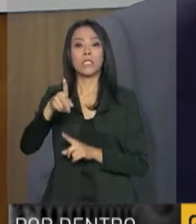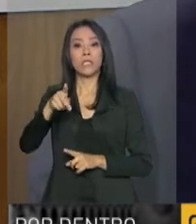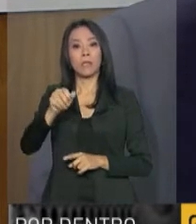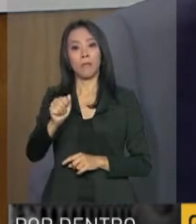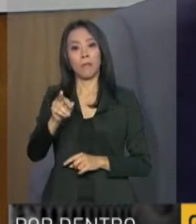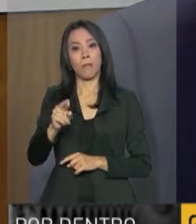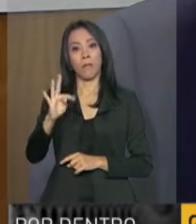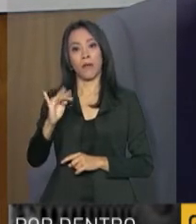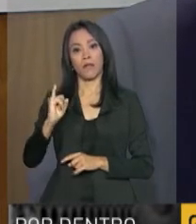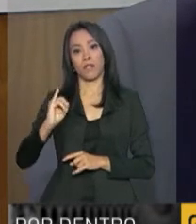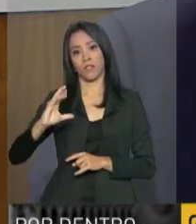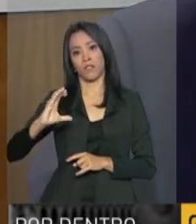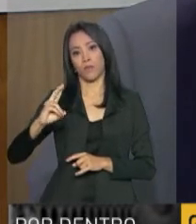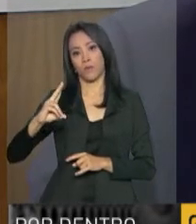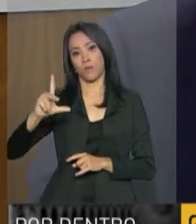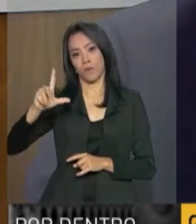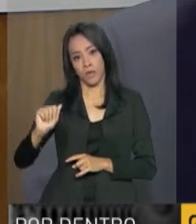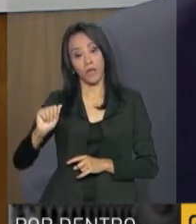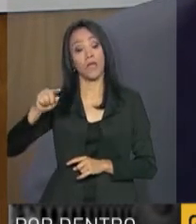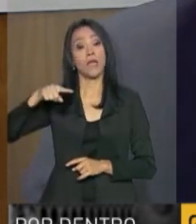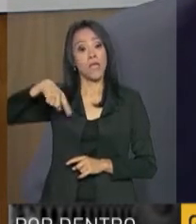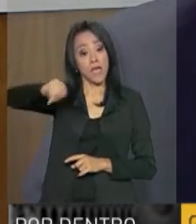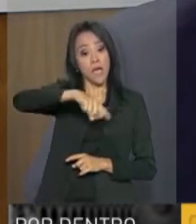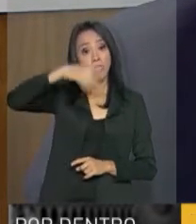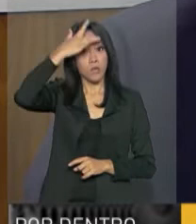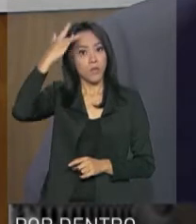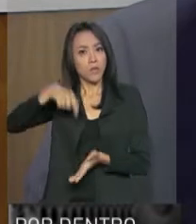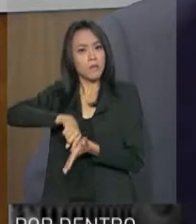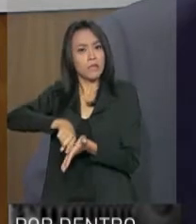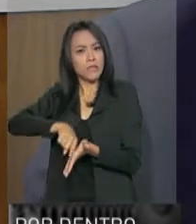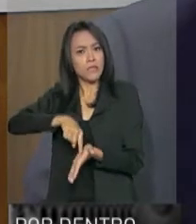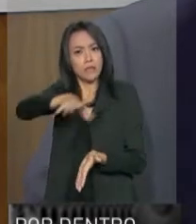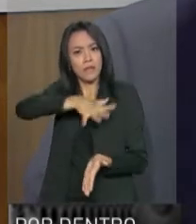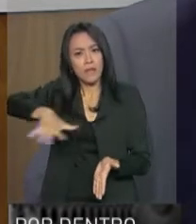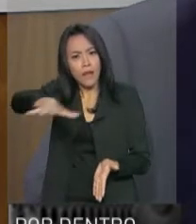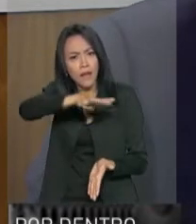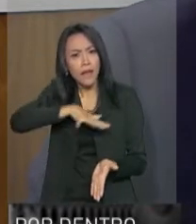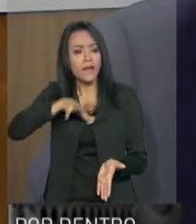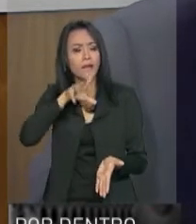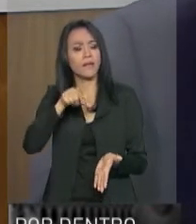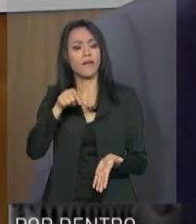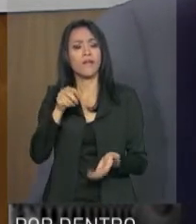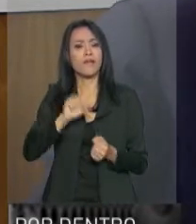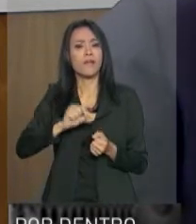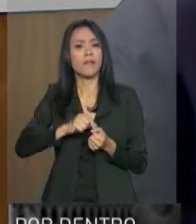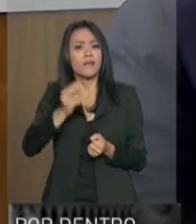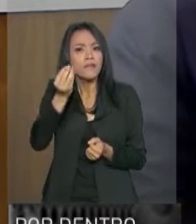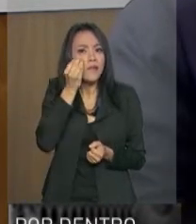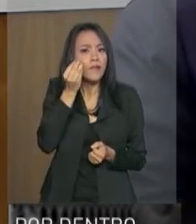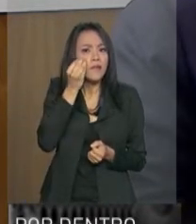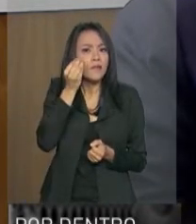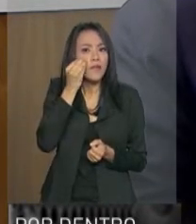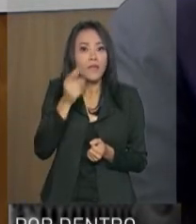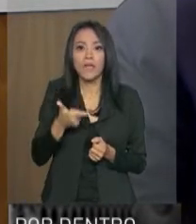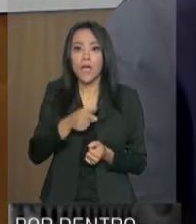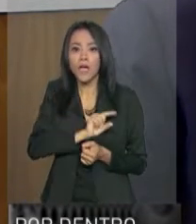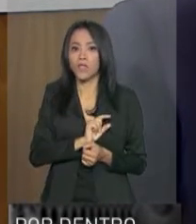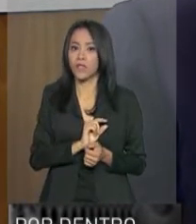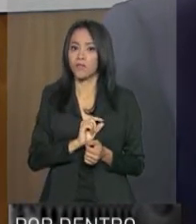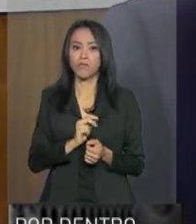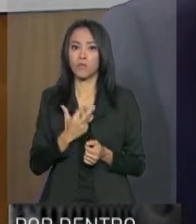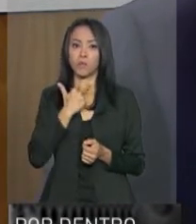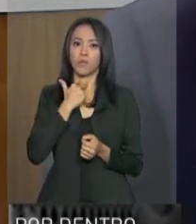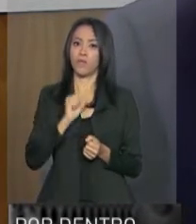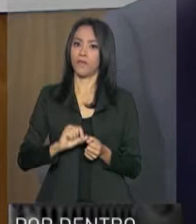permitirá aos cientistas brasileiros de todo mundo fazer experimentos que não podiam fazer em lugar nenhum com